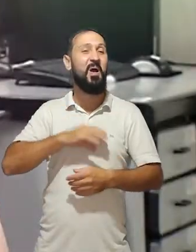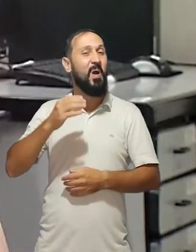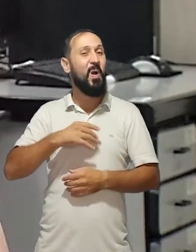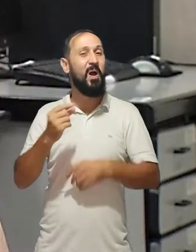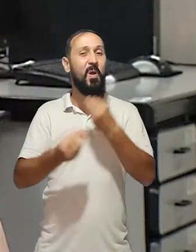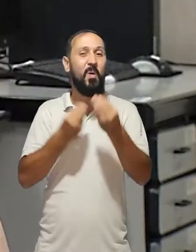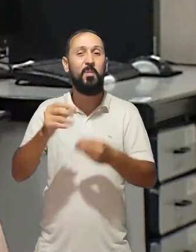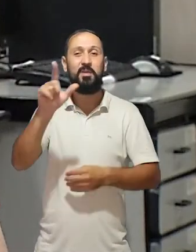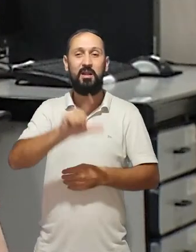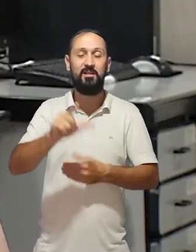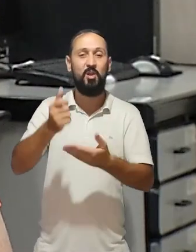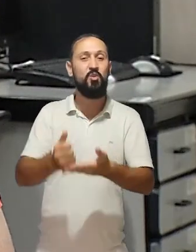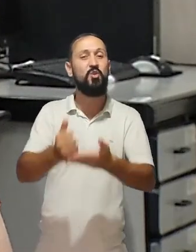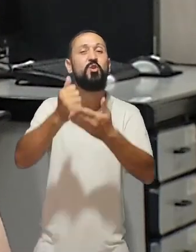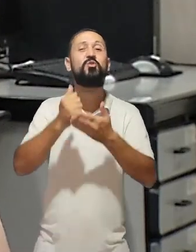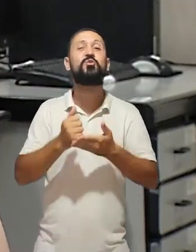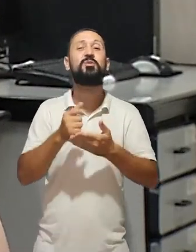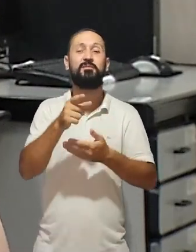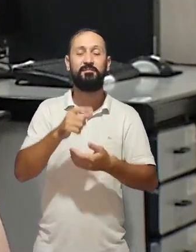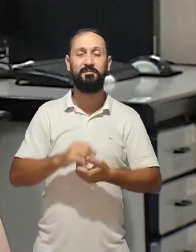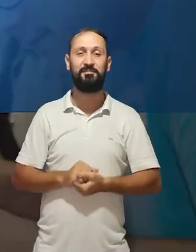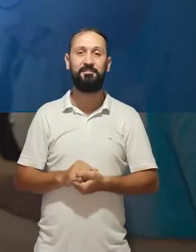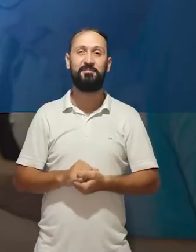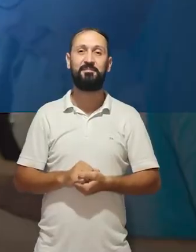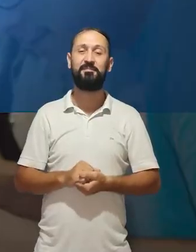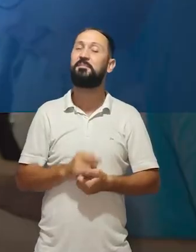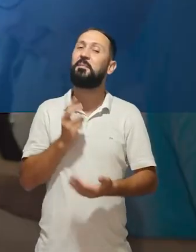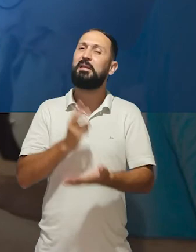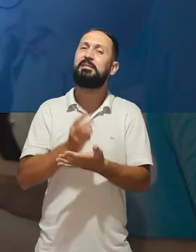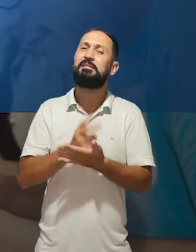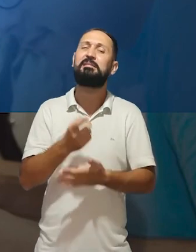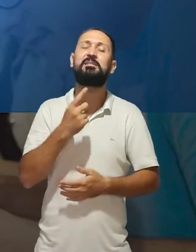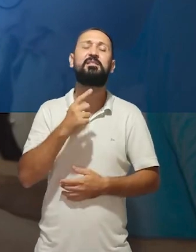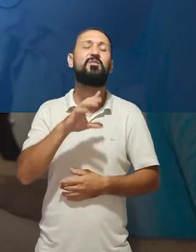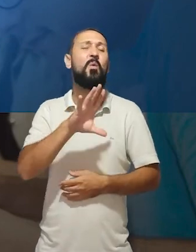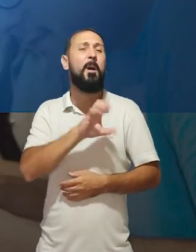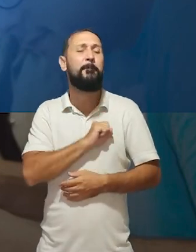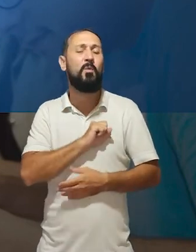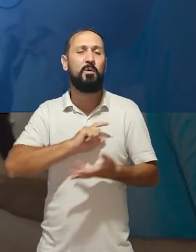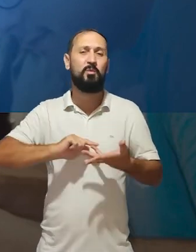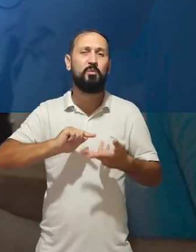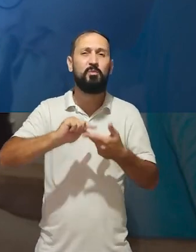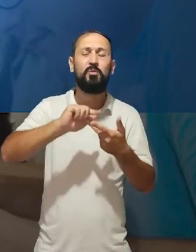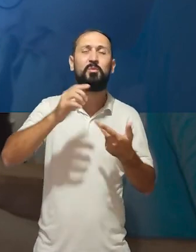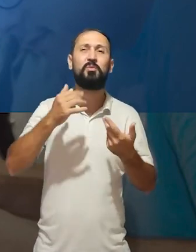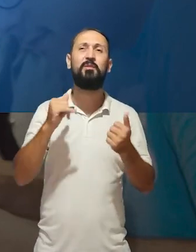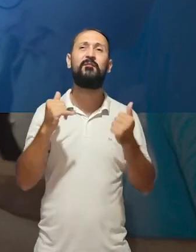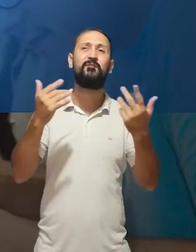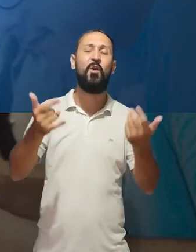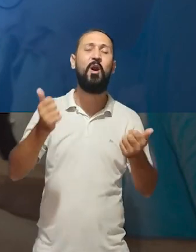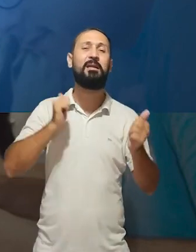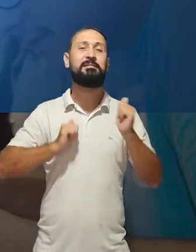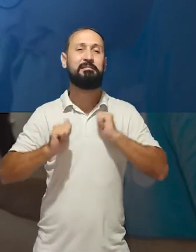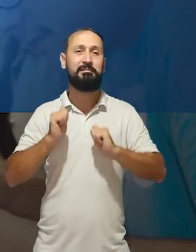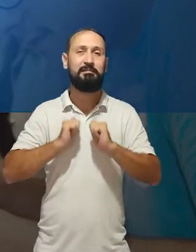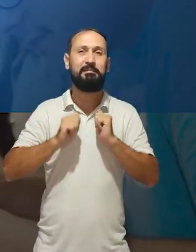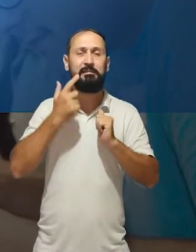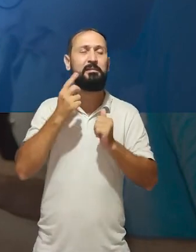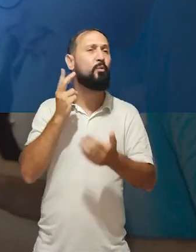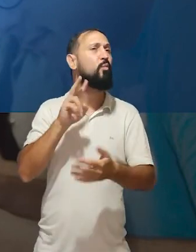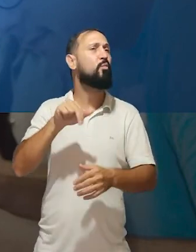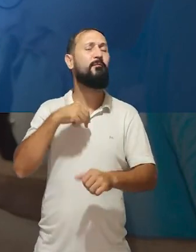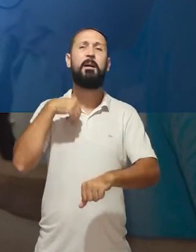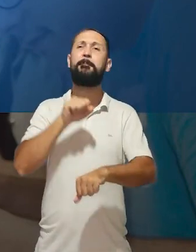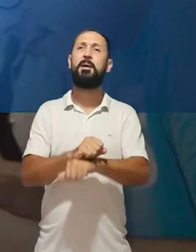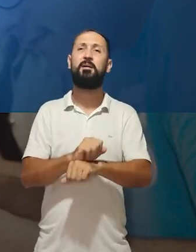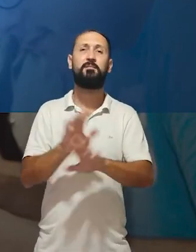que a literatura colabora para isso, Bia? Eu sempre tive um amor muito grande por tudo que é artístico e nunca consegui ficar parada por